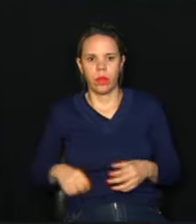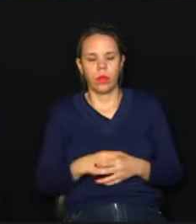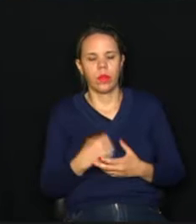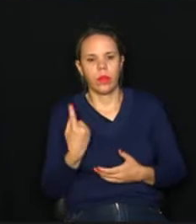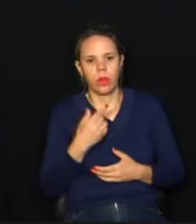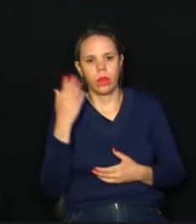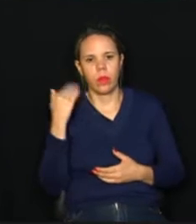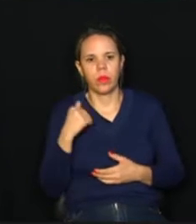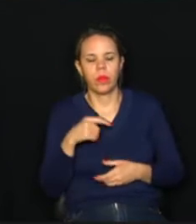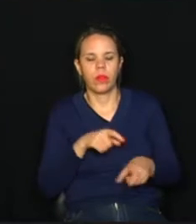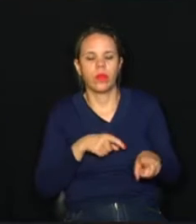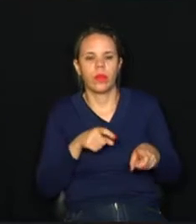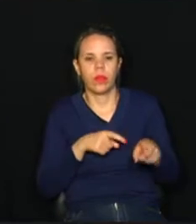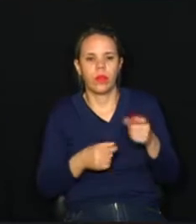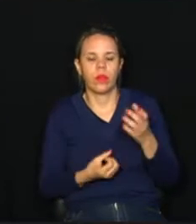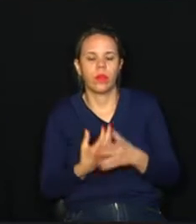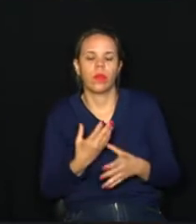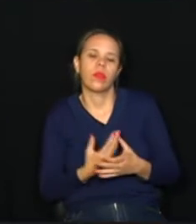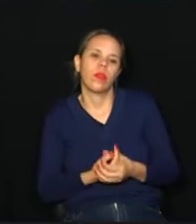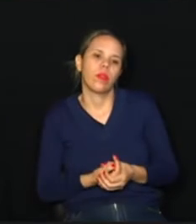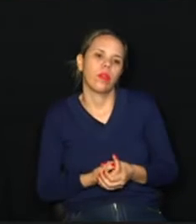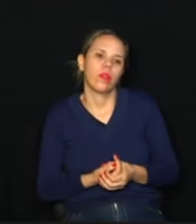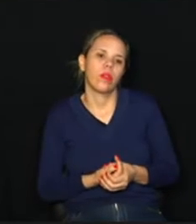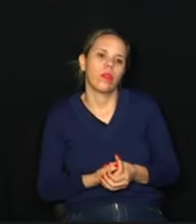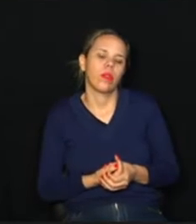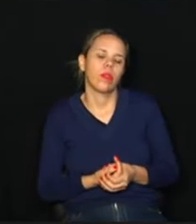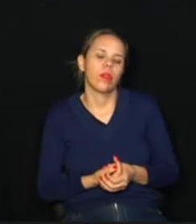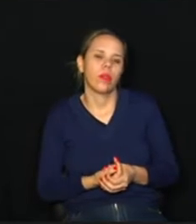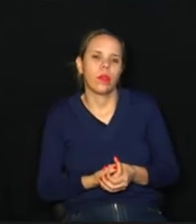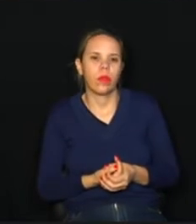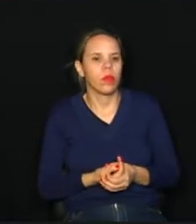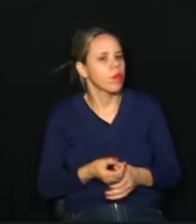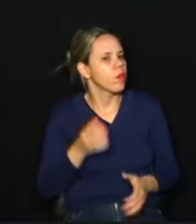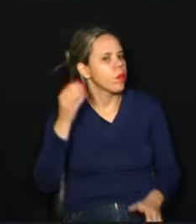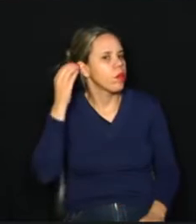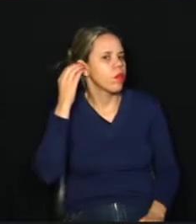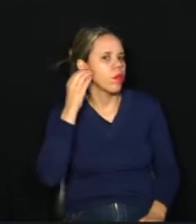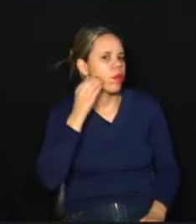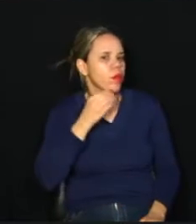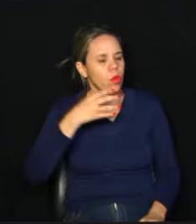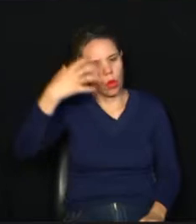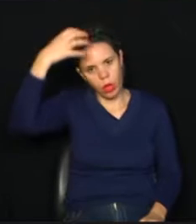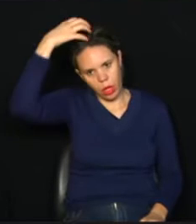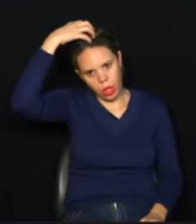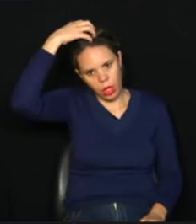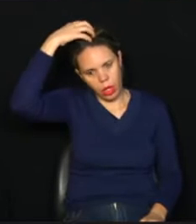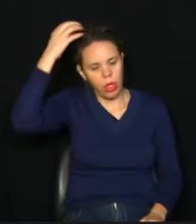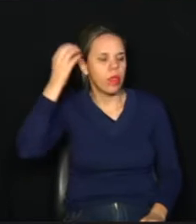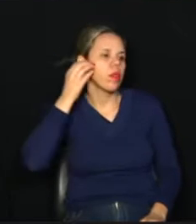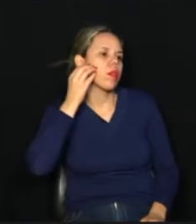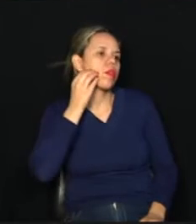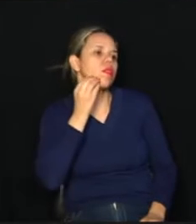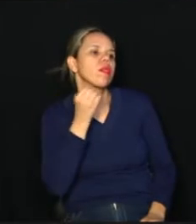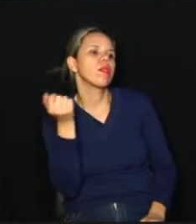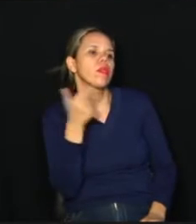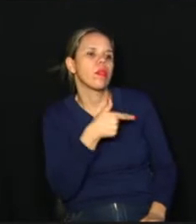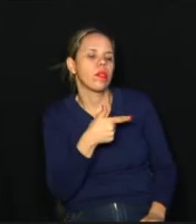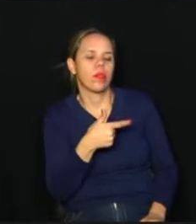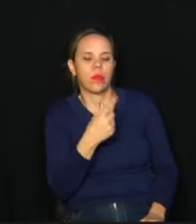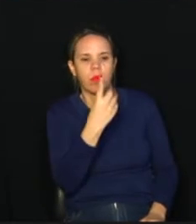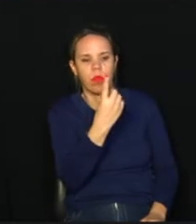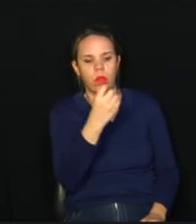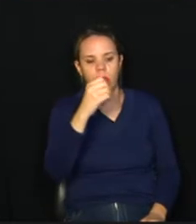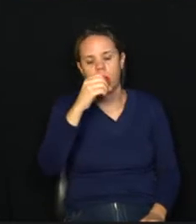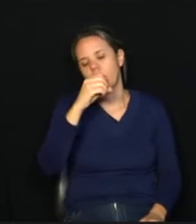que o Instituto Agronômico foi criado ainda pelo imperador Dom Pedro II, lá em 1887, né?